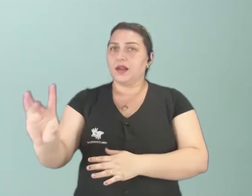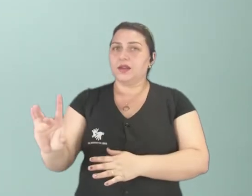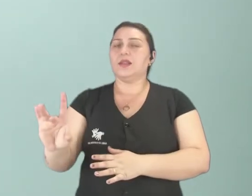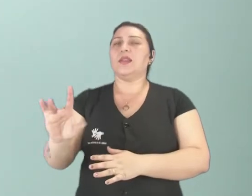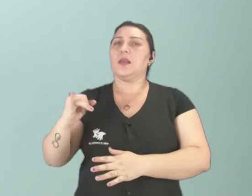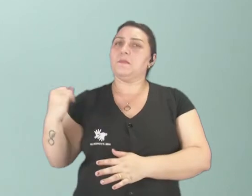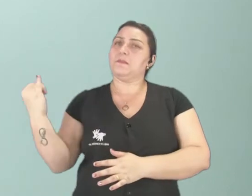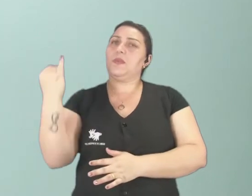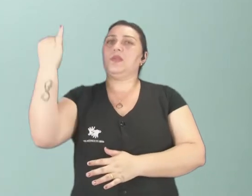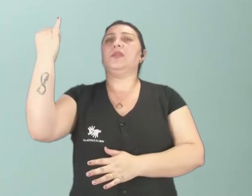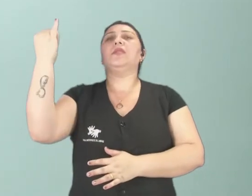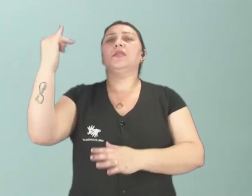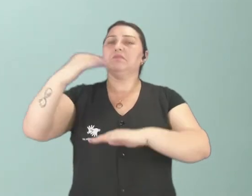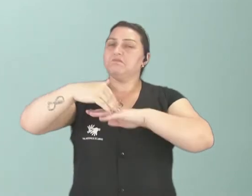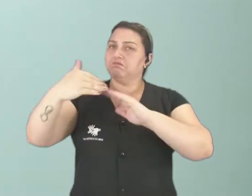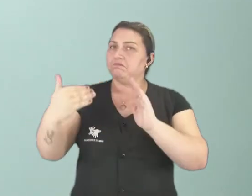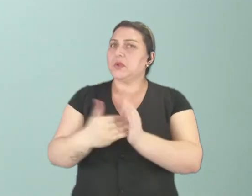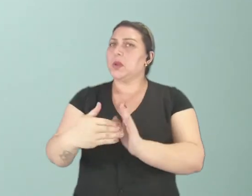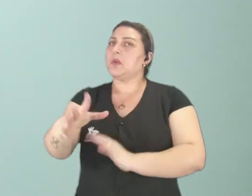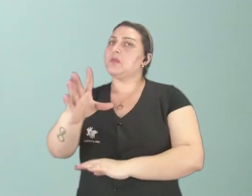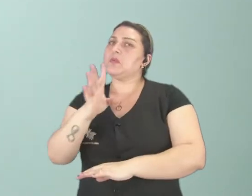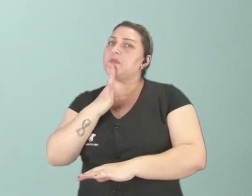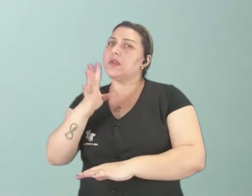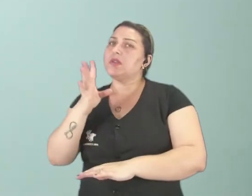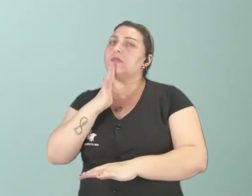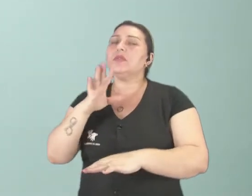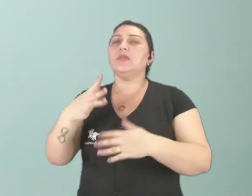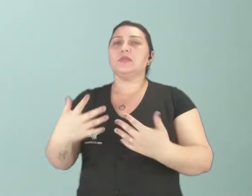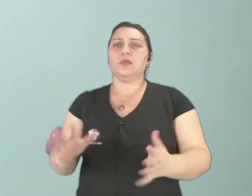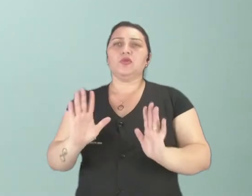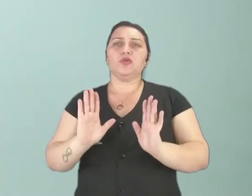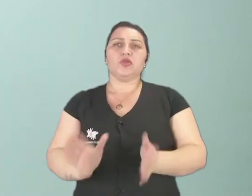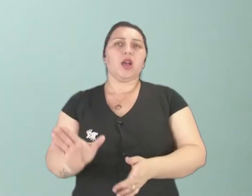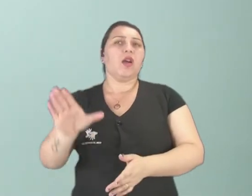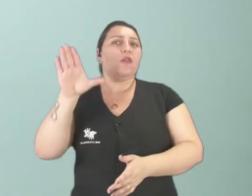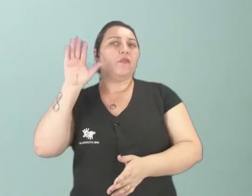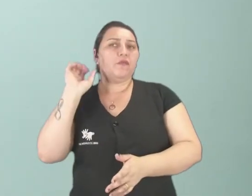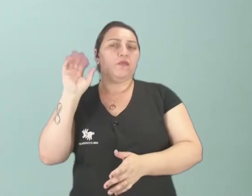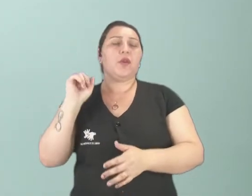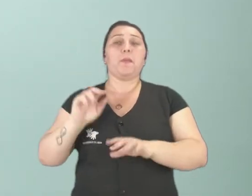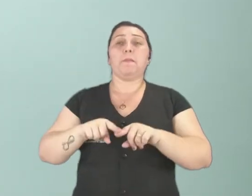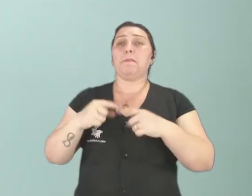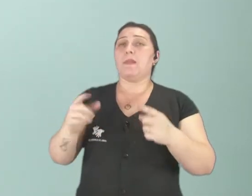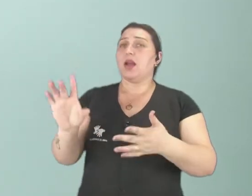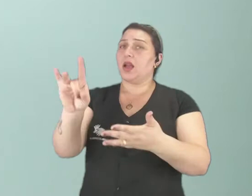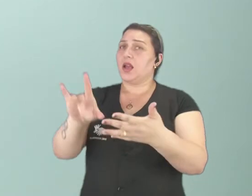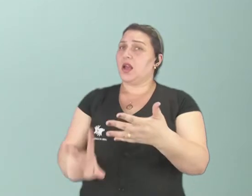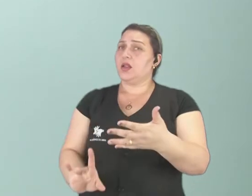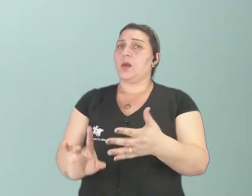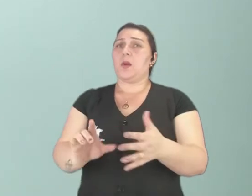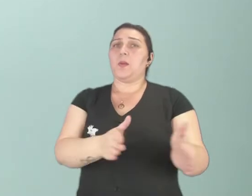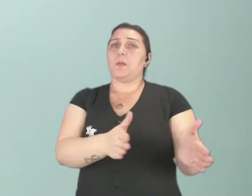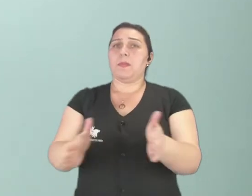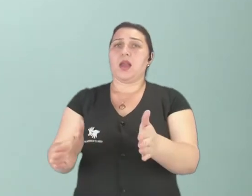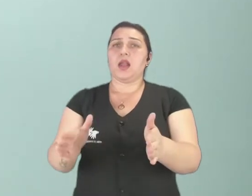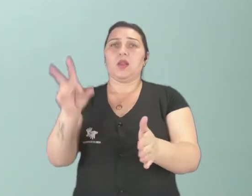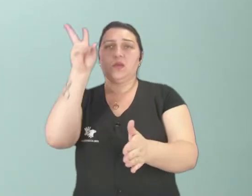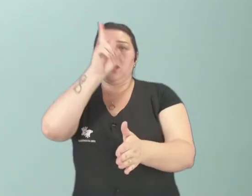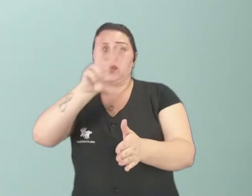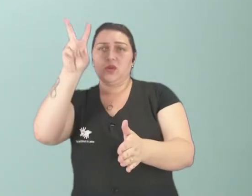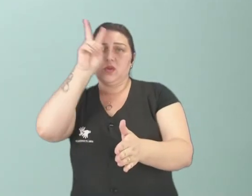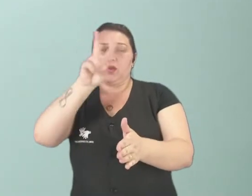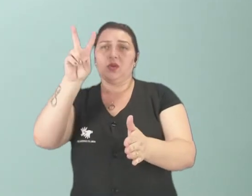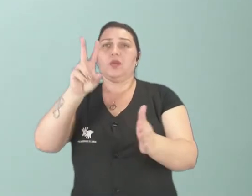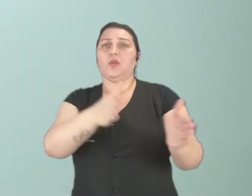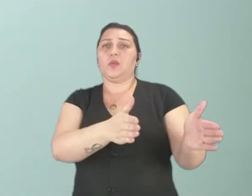sua importância, todos eles são conhecidos de alguma forma, a gente já ouviu falar, só que cada um está dentro de um período histórico,